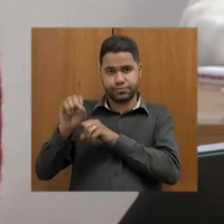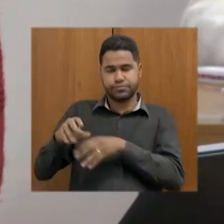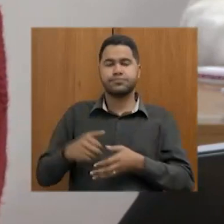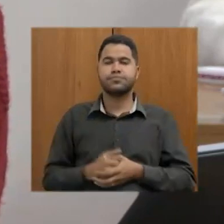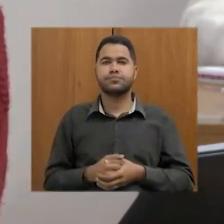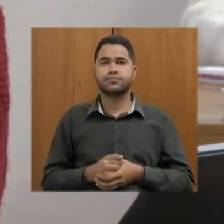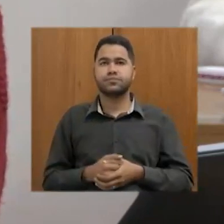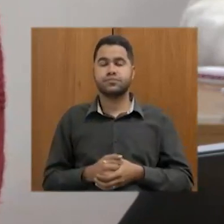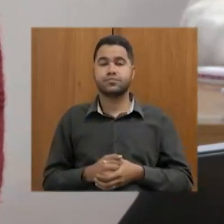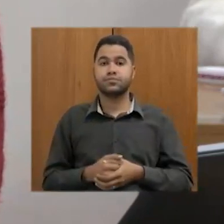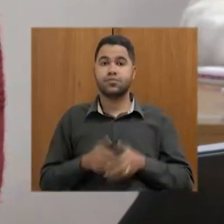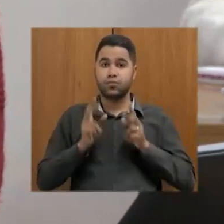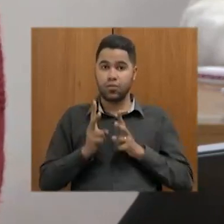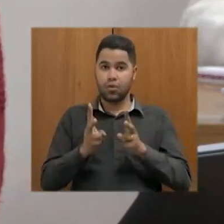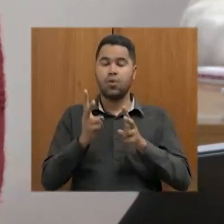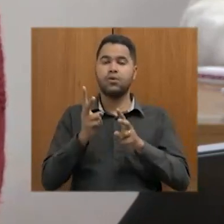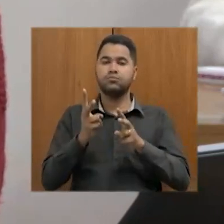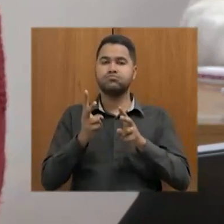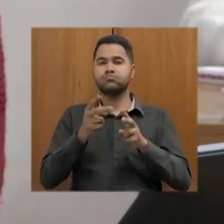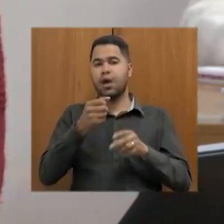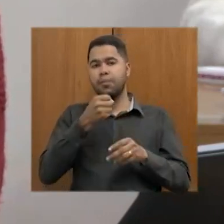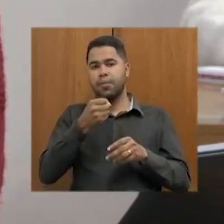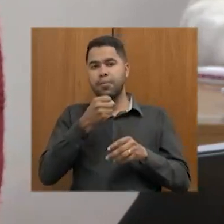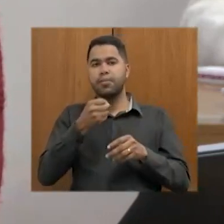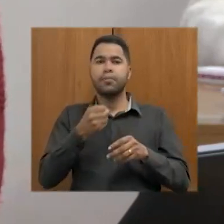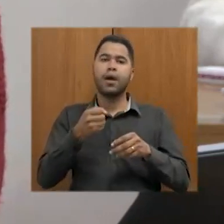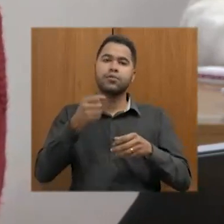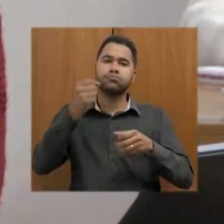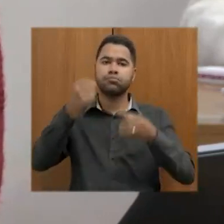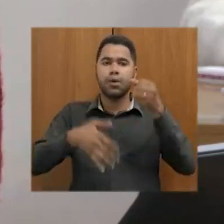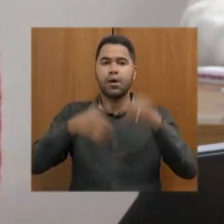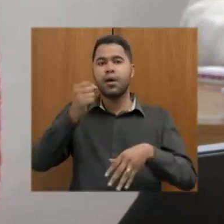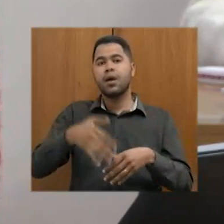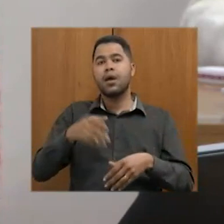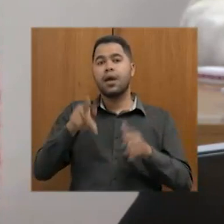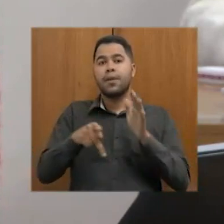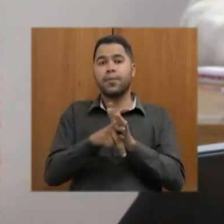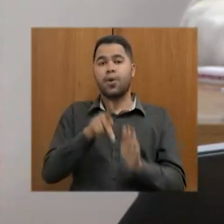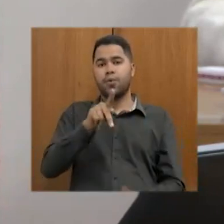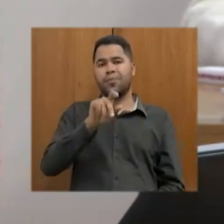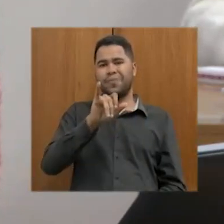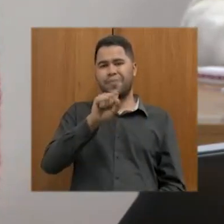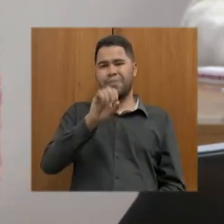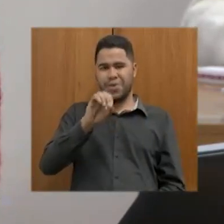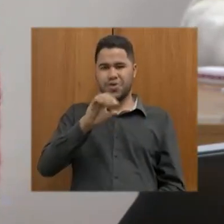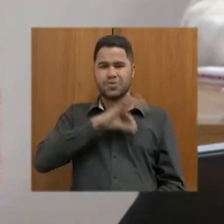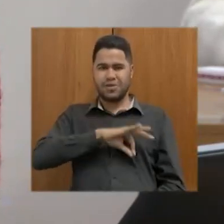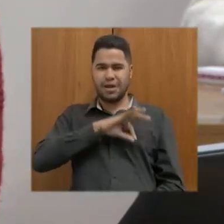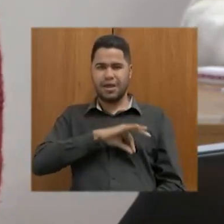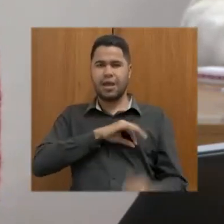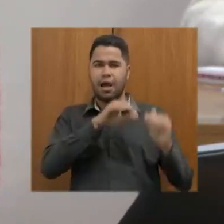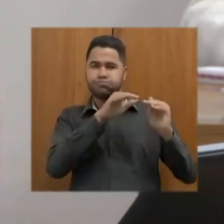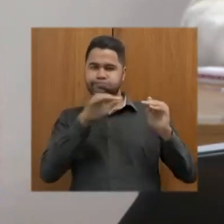E aqui continua a matéria, falando do pagamento do piso salarial, que é de 3.845 reais. Começa o